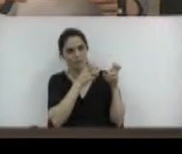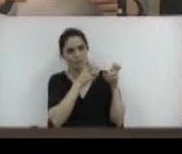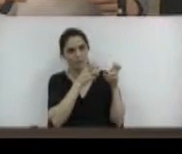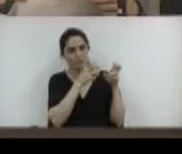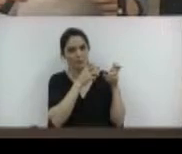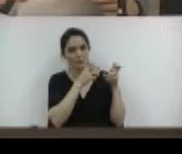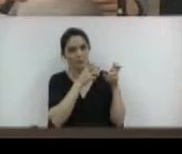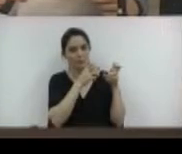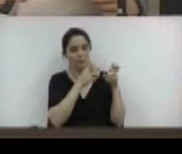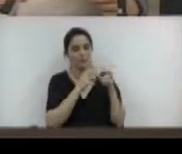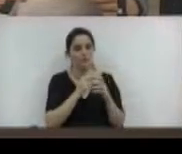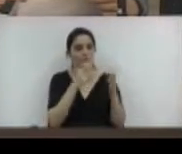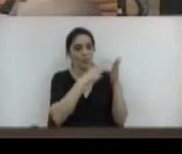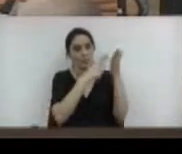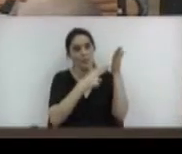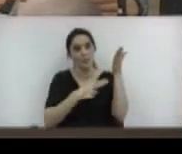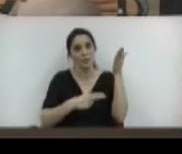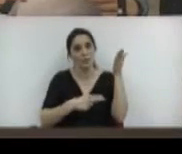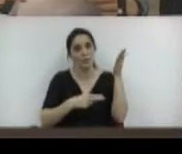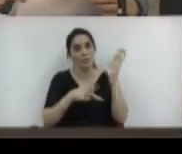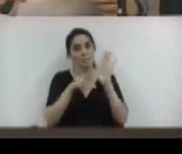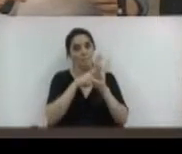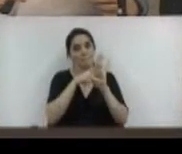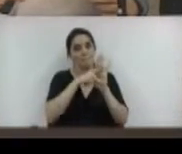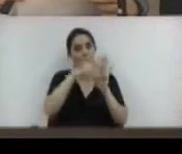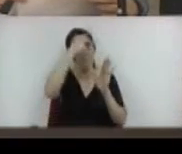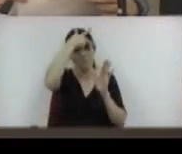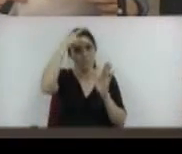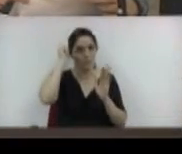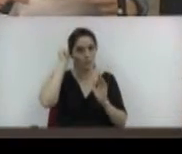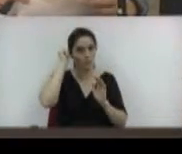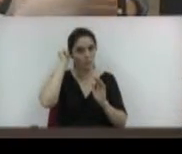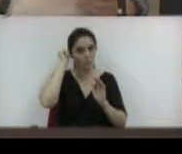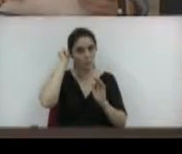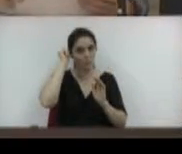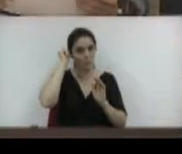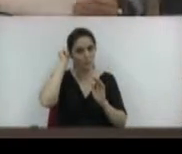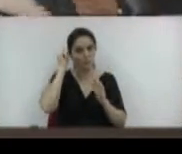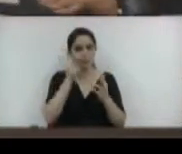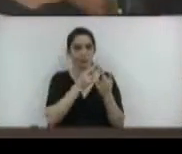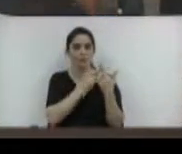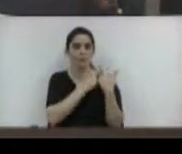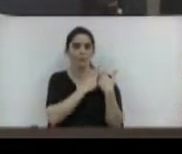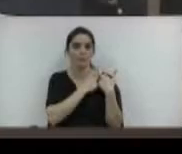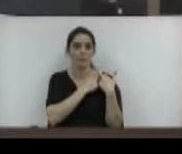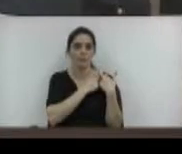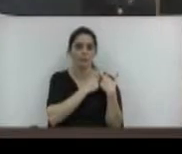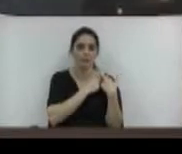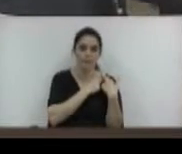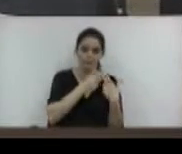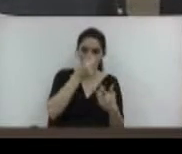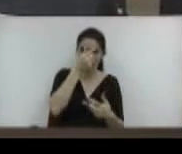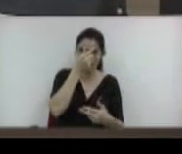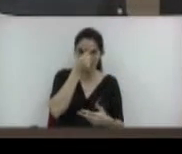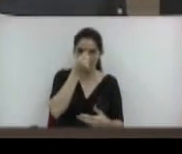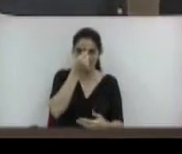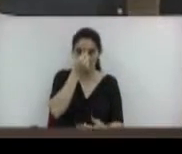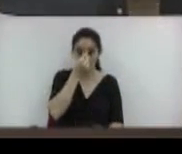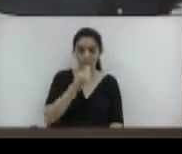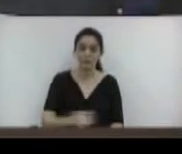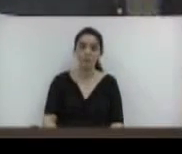do município, evitando publicidade de marca pessoal. Autor: vereador Jorge de Freitas. Projeto de lei